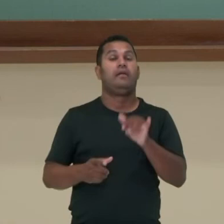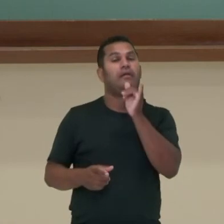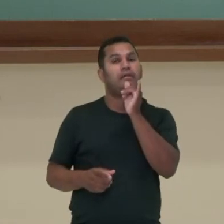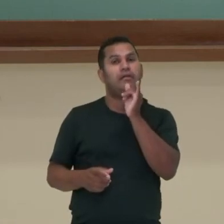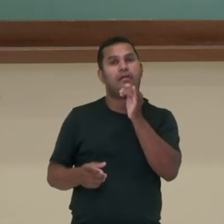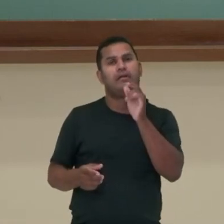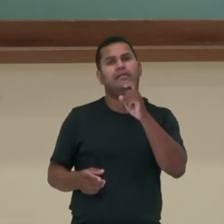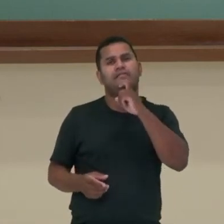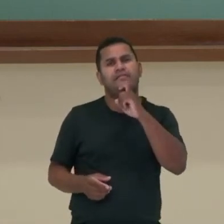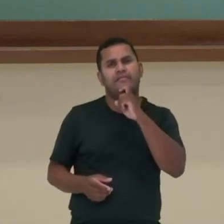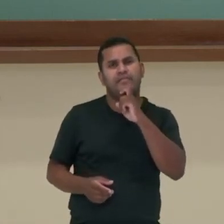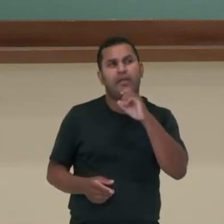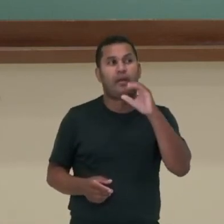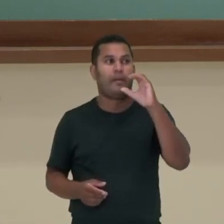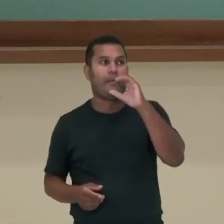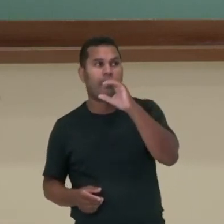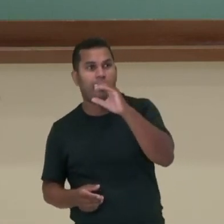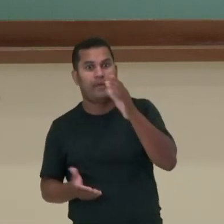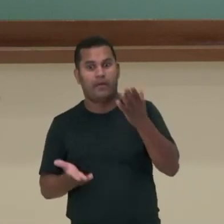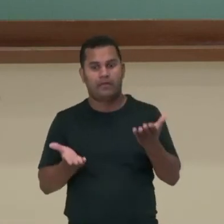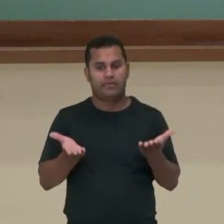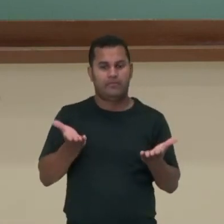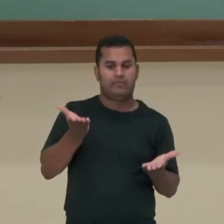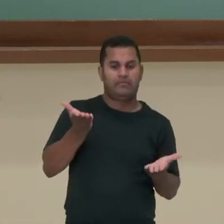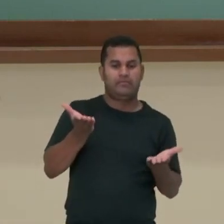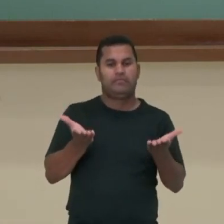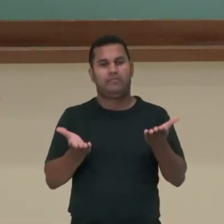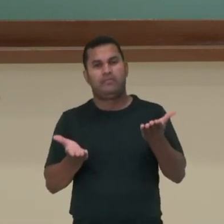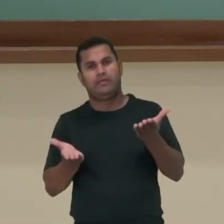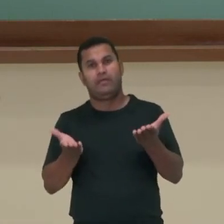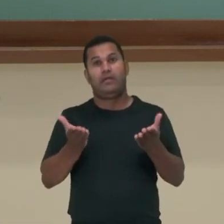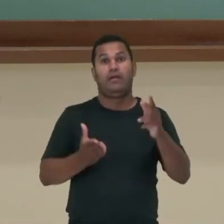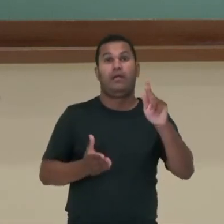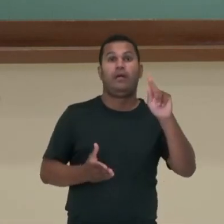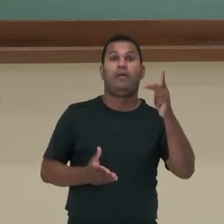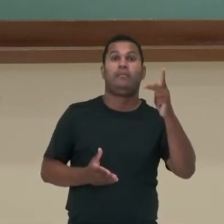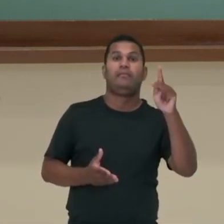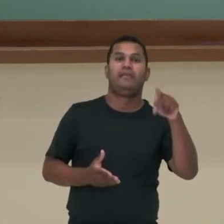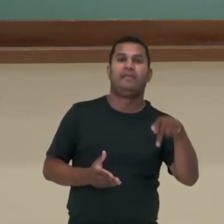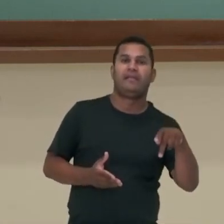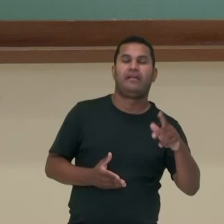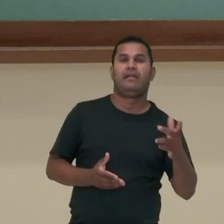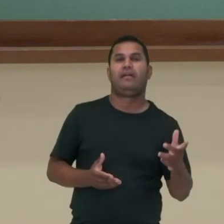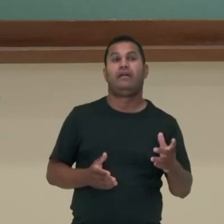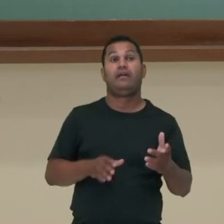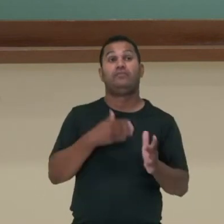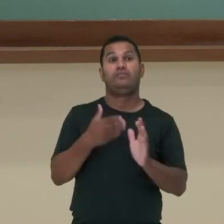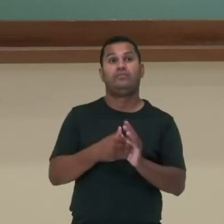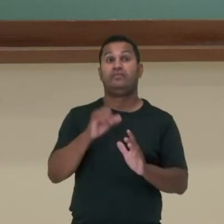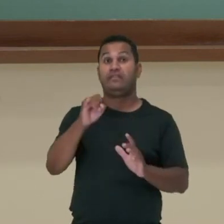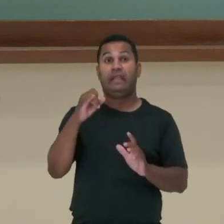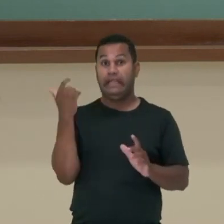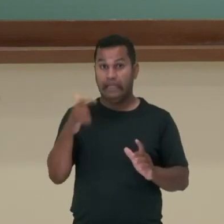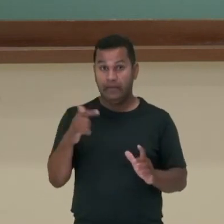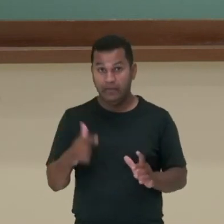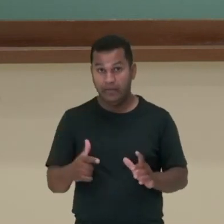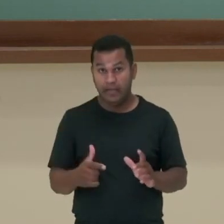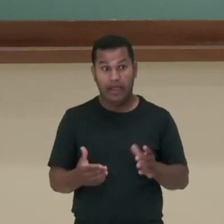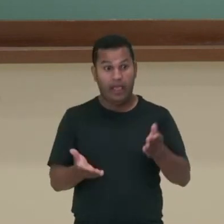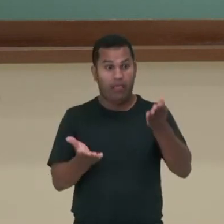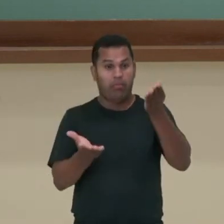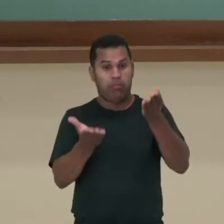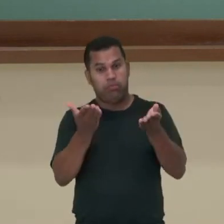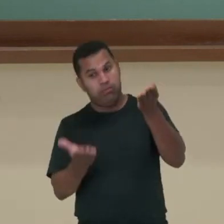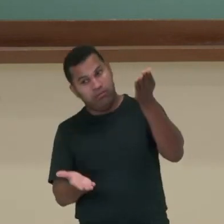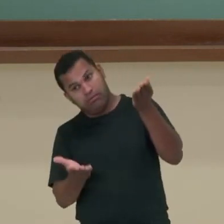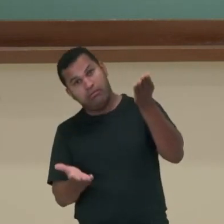o pH, sempre é mantido em equilíbrio. Quando qualquer coisa retira esse equilíbrio, nós temos uma situação de estresse,